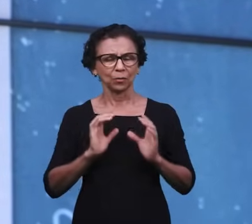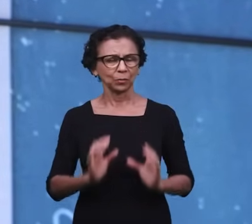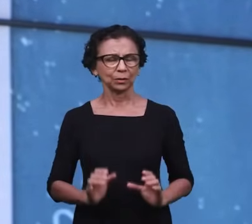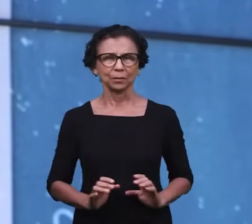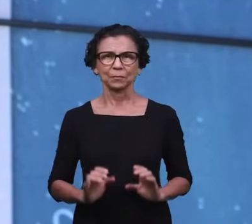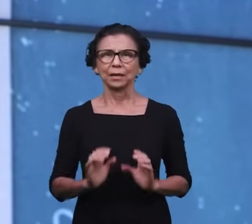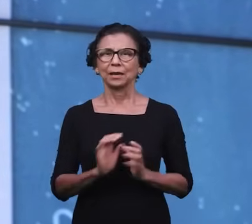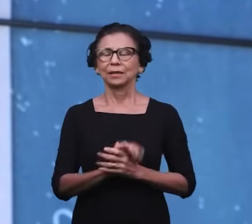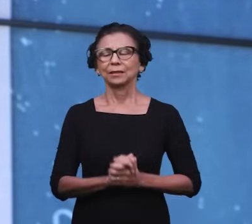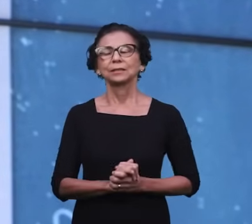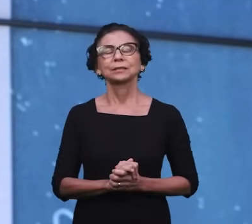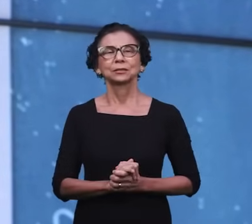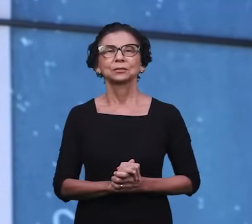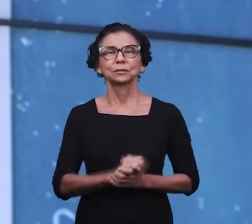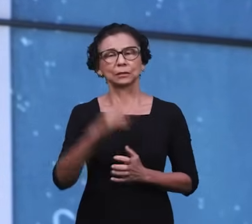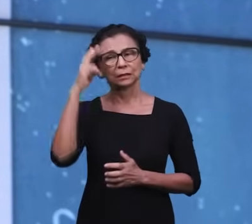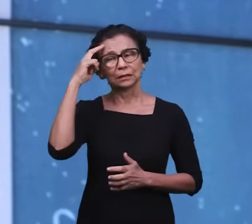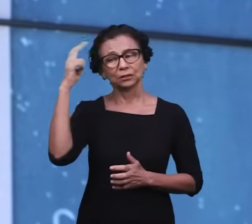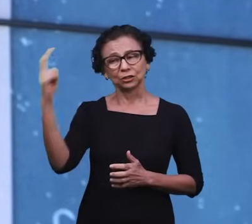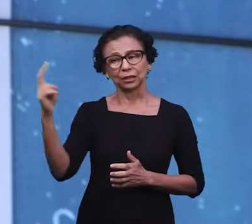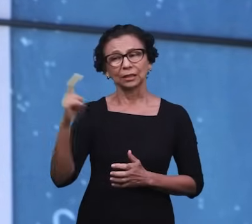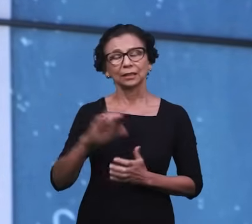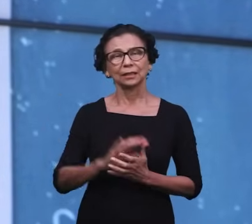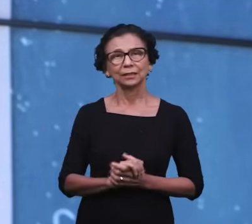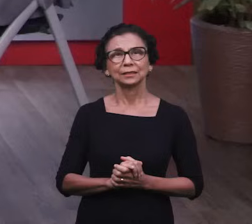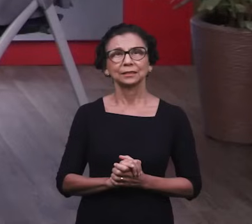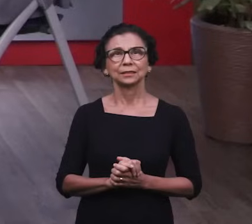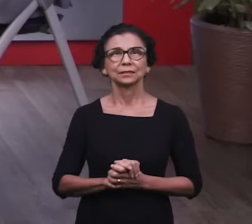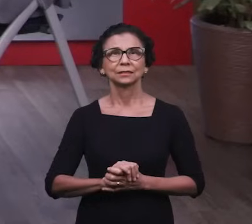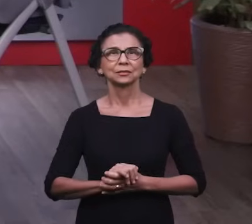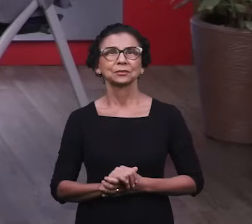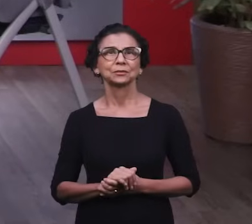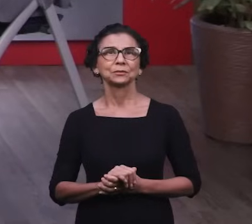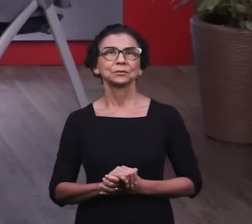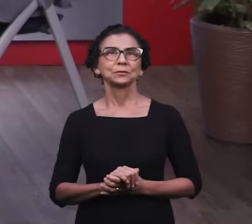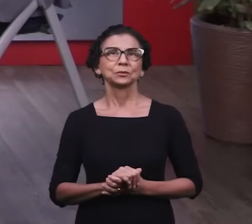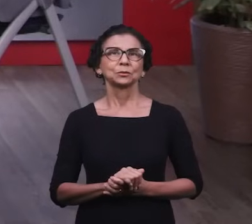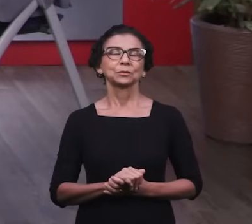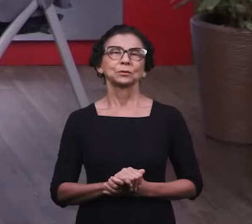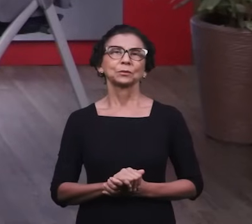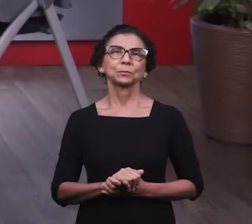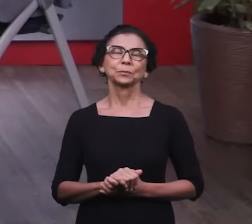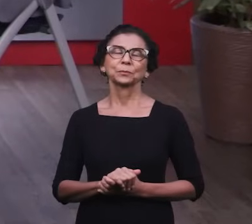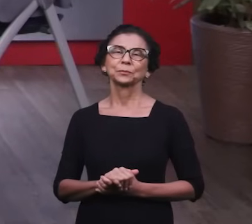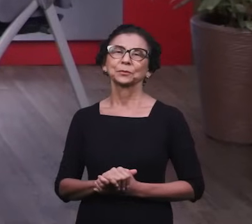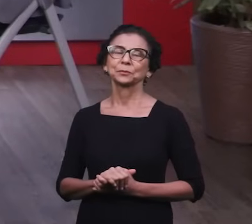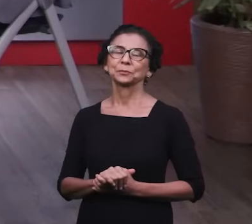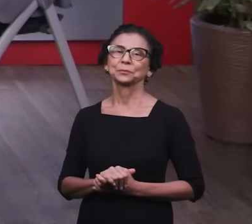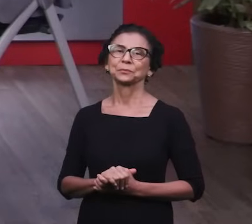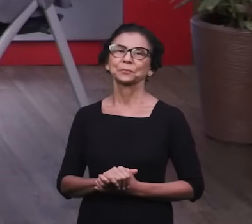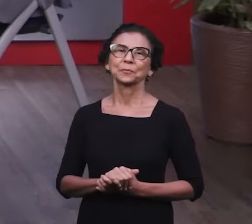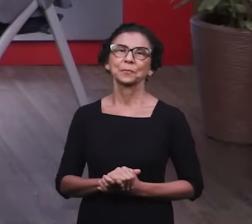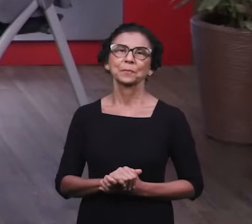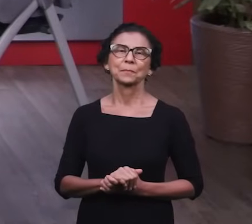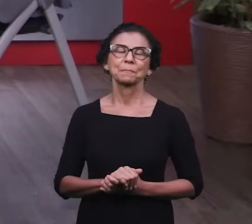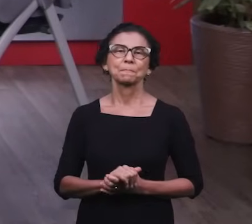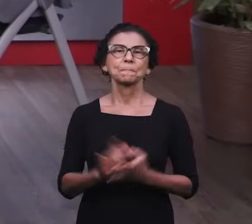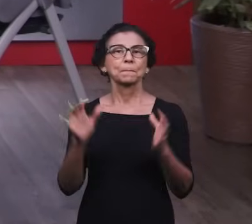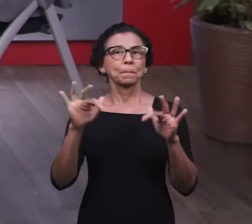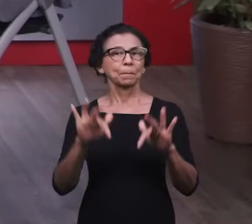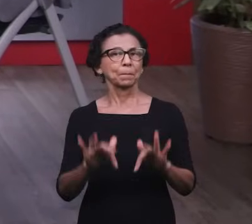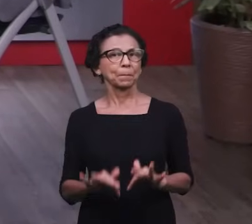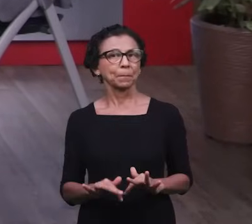É um curso que tem assim, abraçado muitas famílias. Muito bom. Bom, assim encerramos mais